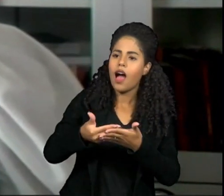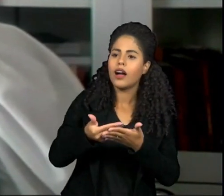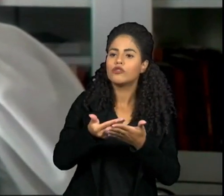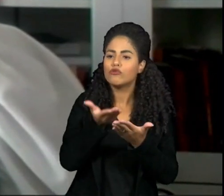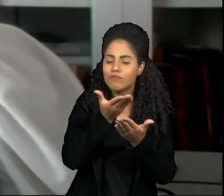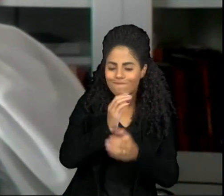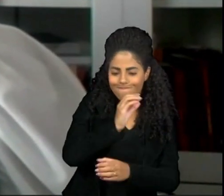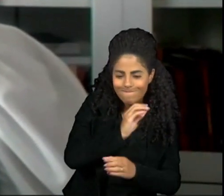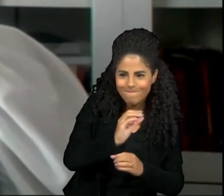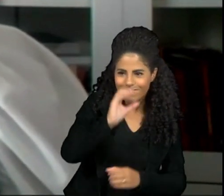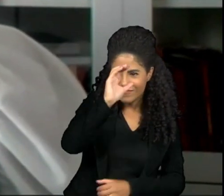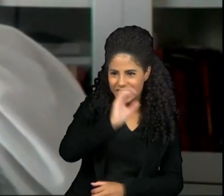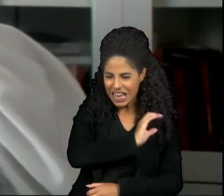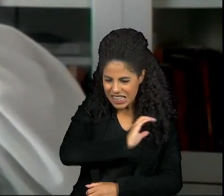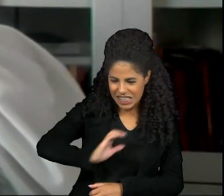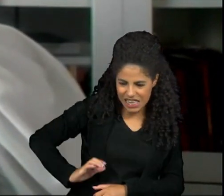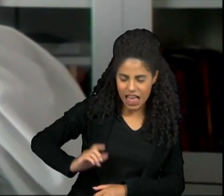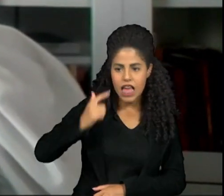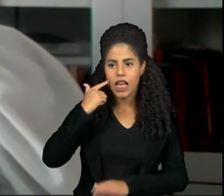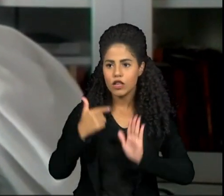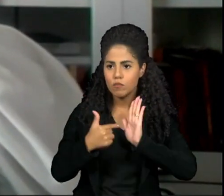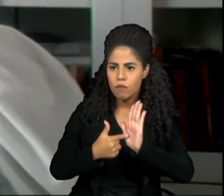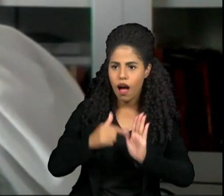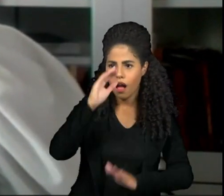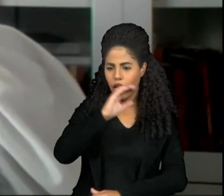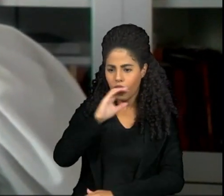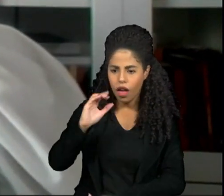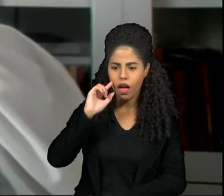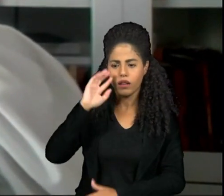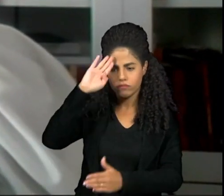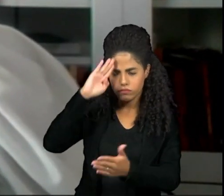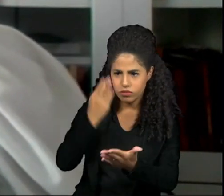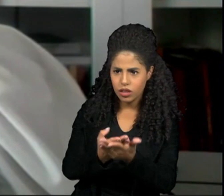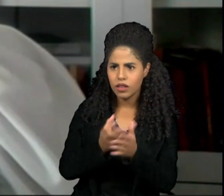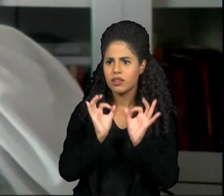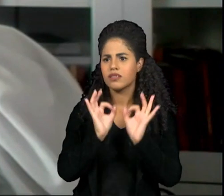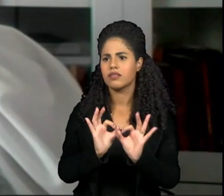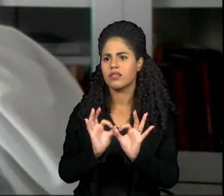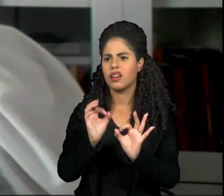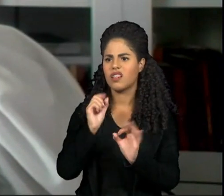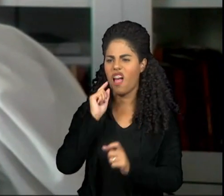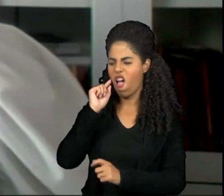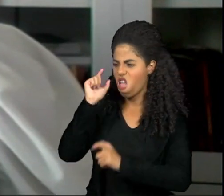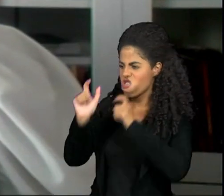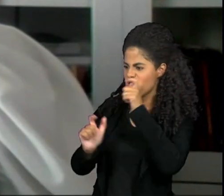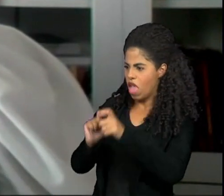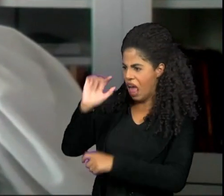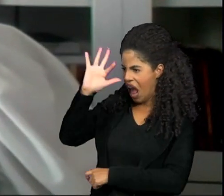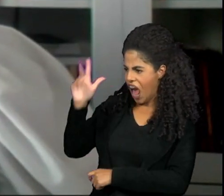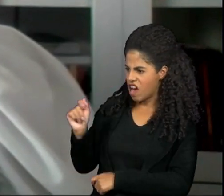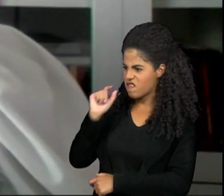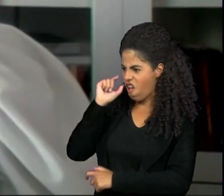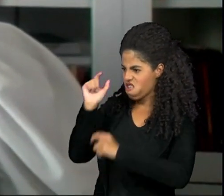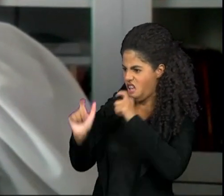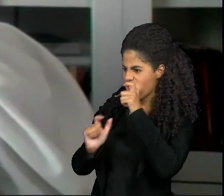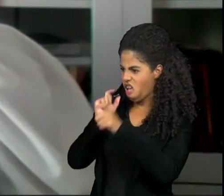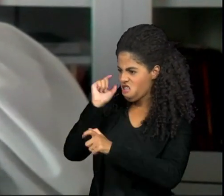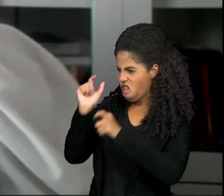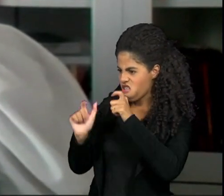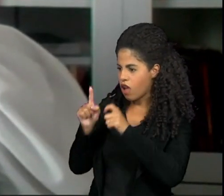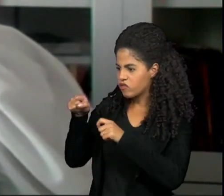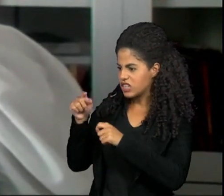antiga, que remonta aos tempos da Inquisição, que é demonizar culturas pagãs